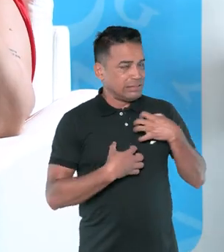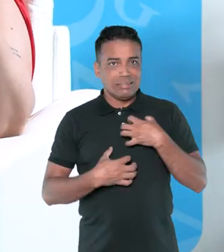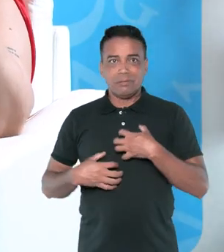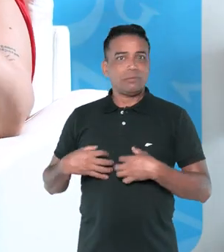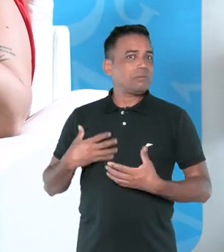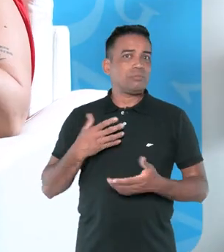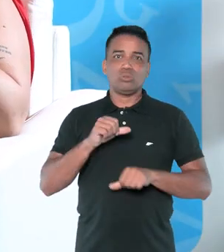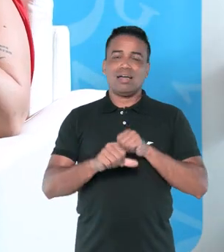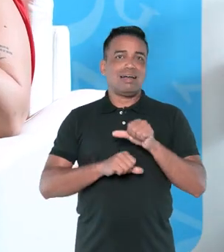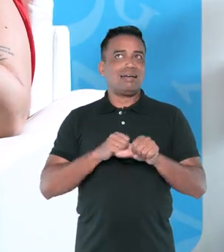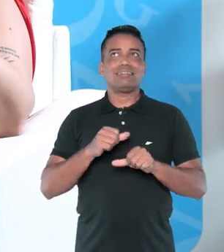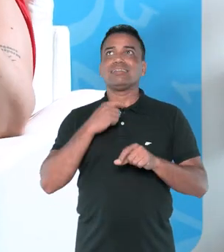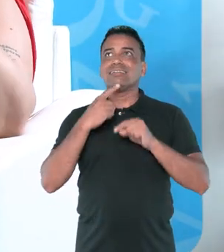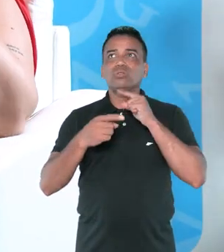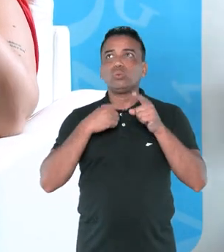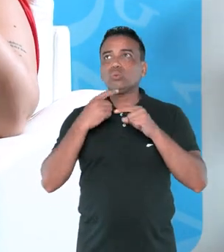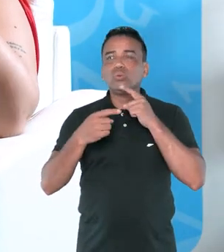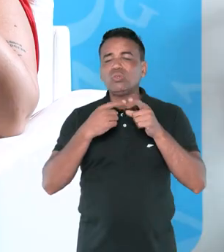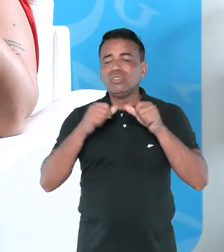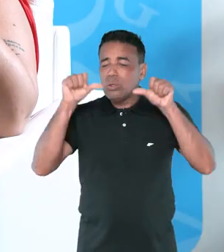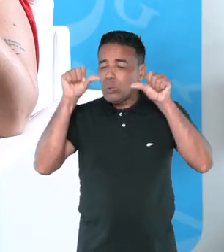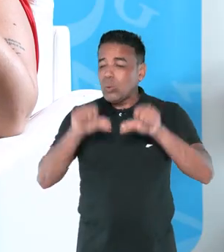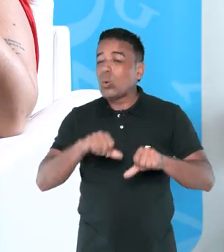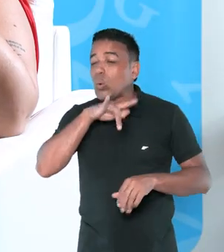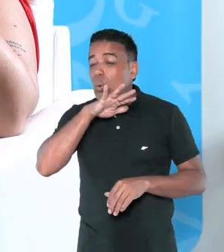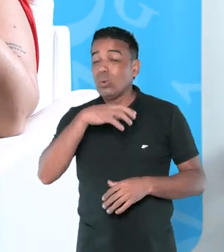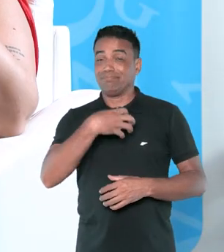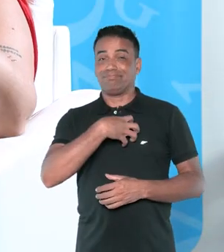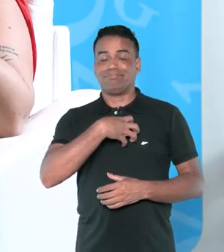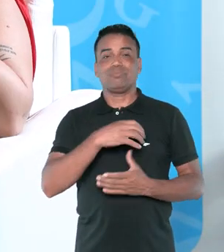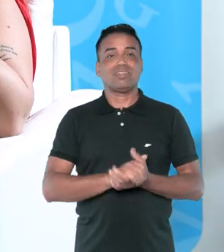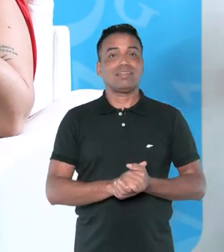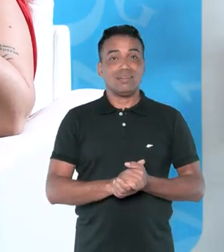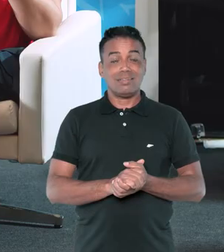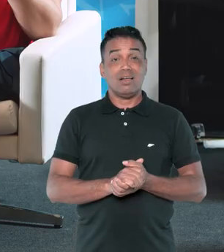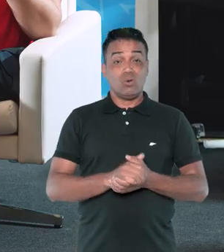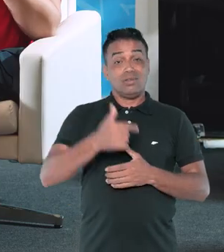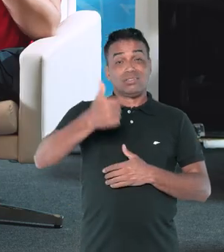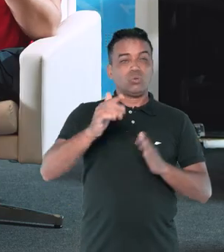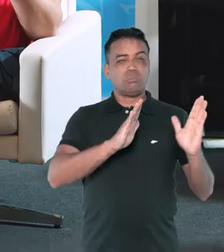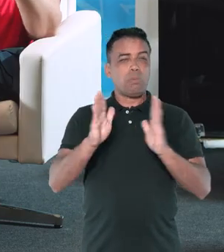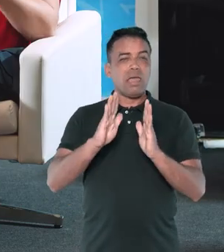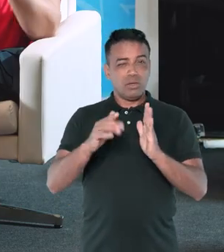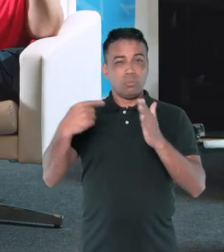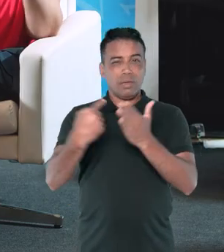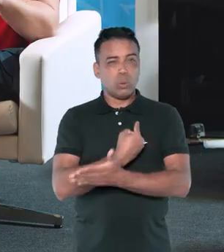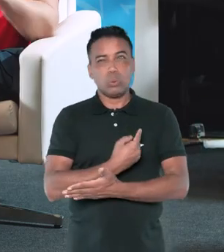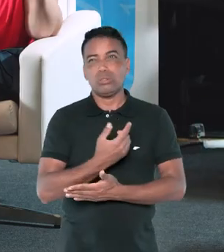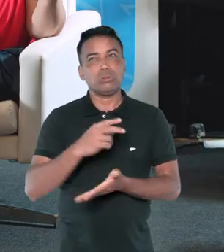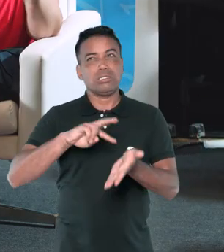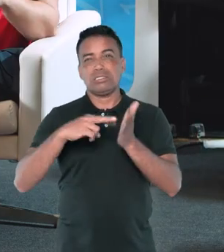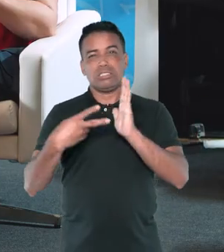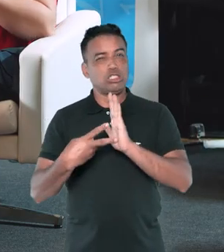livro, essa pergunta perturbadora. E aí a segunda parte da tua pergunta, não sei em que sentido você queria